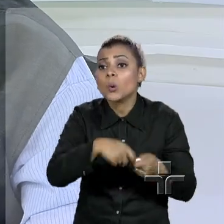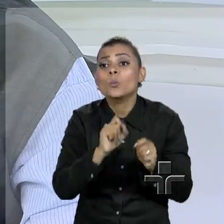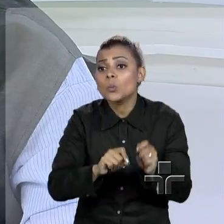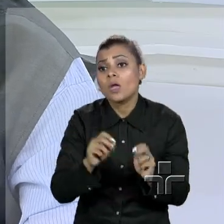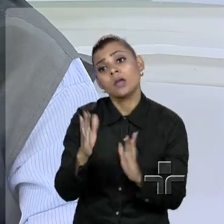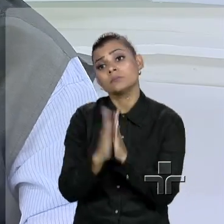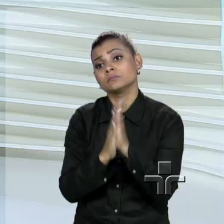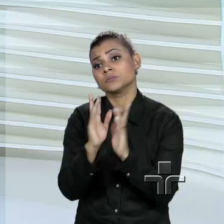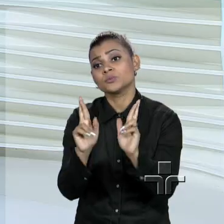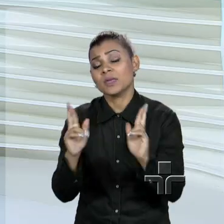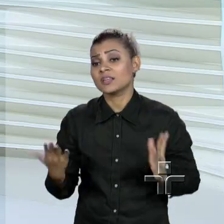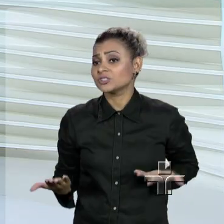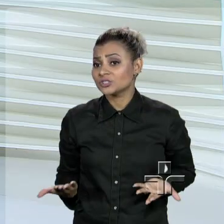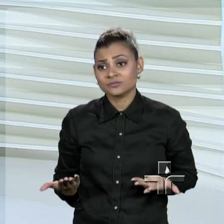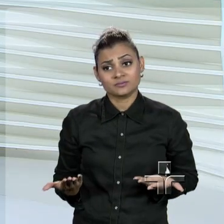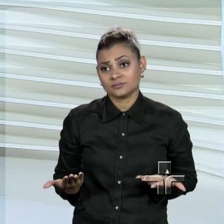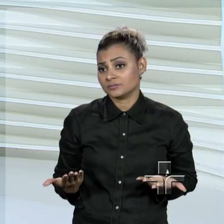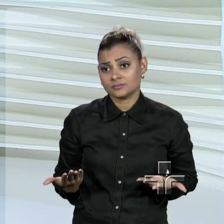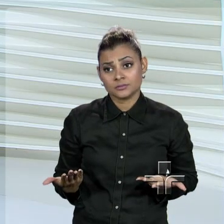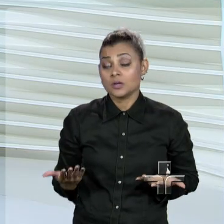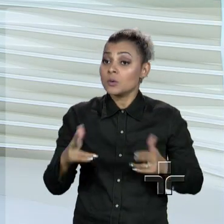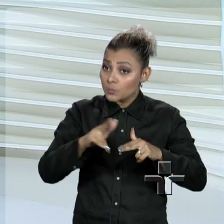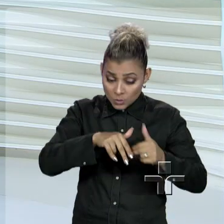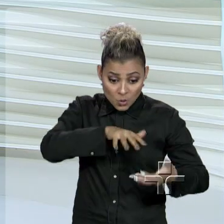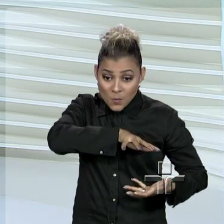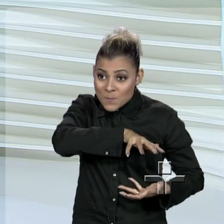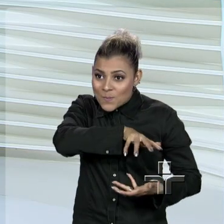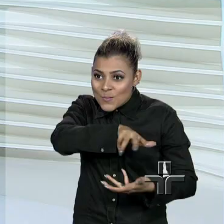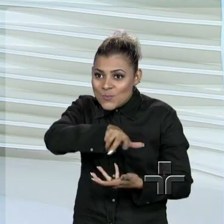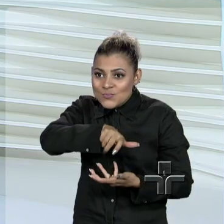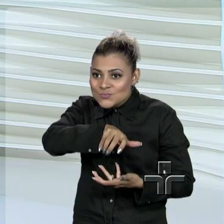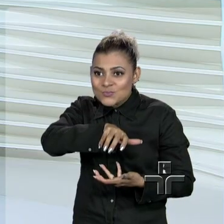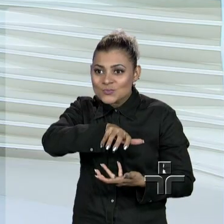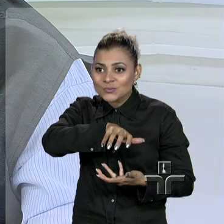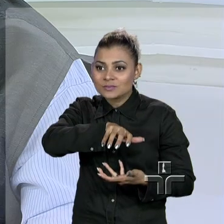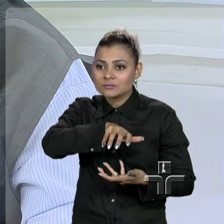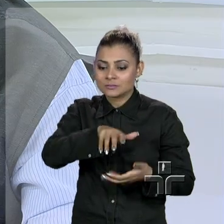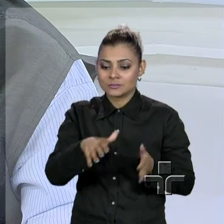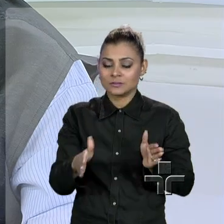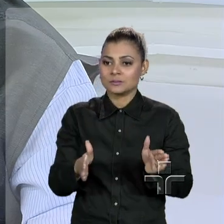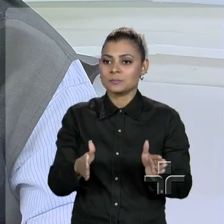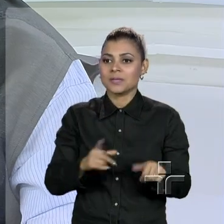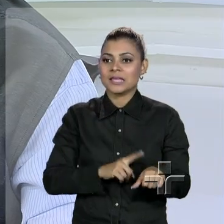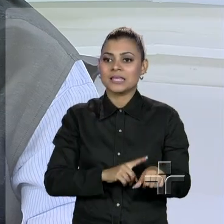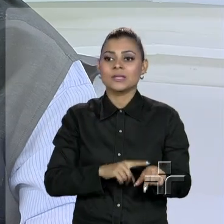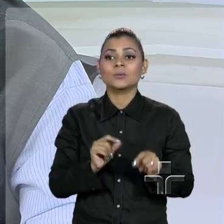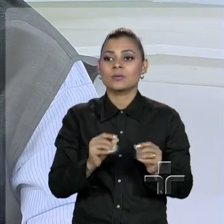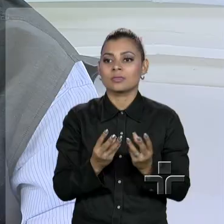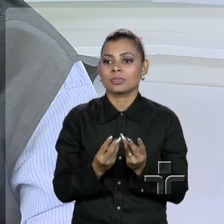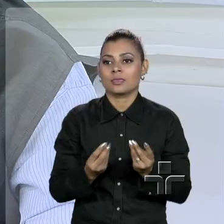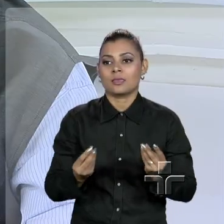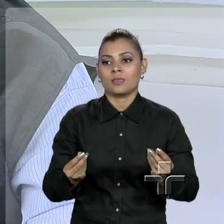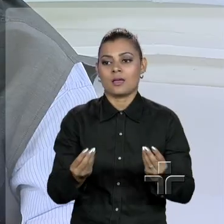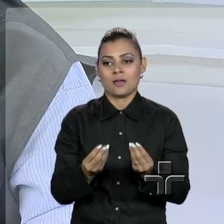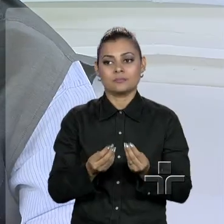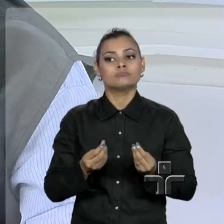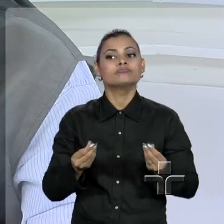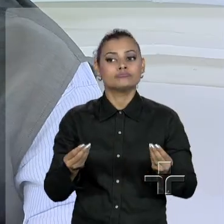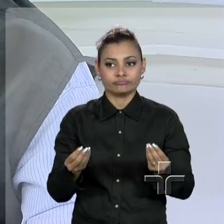para o seguinte, o mundo está entrando numa situação bastante mais delicada do que